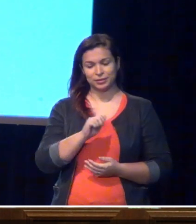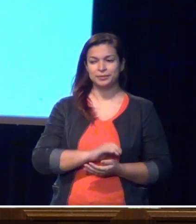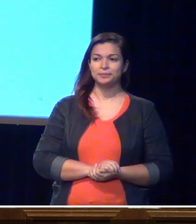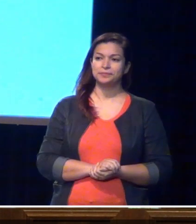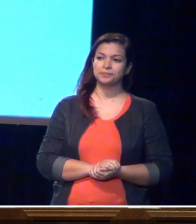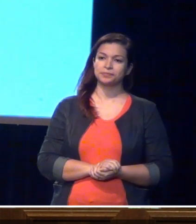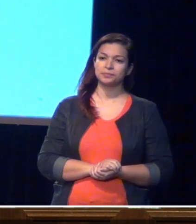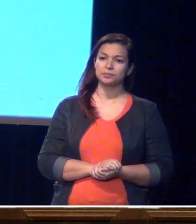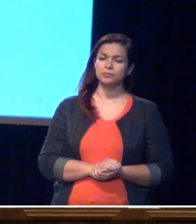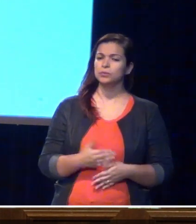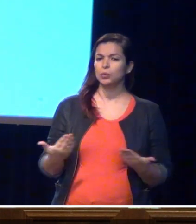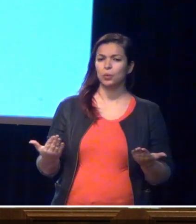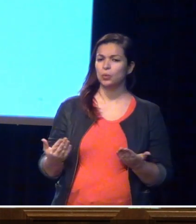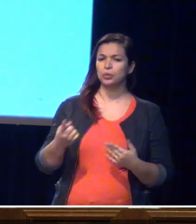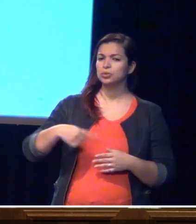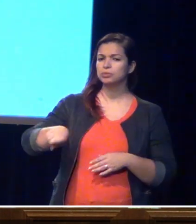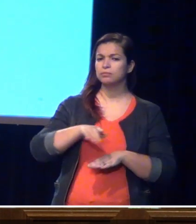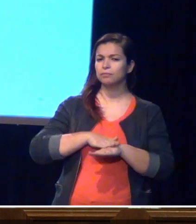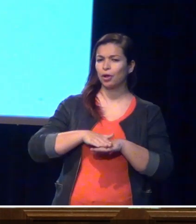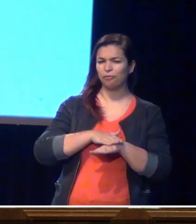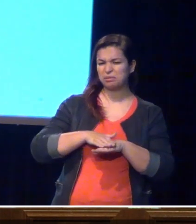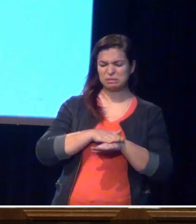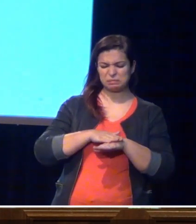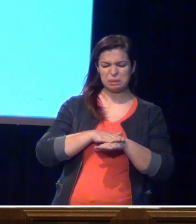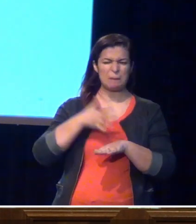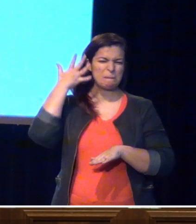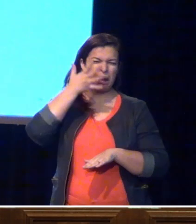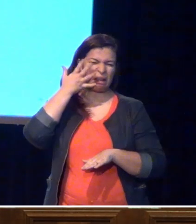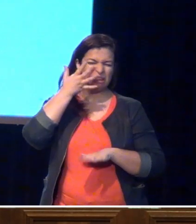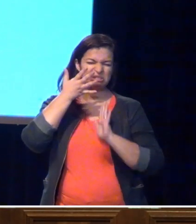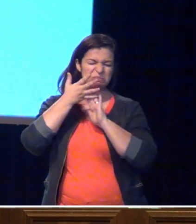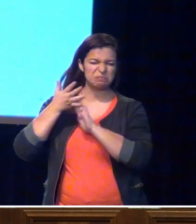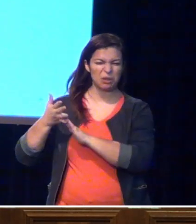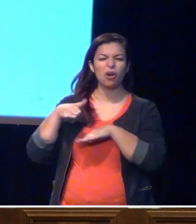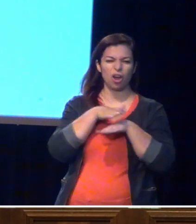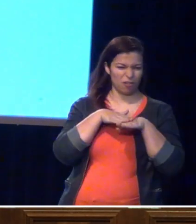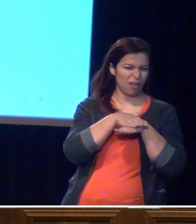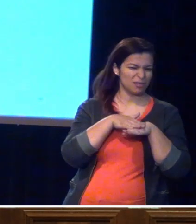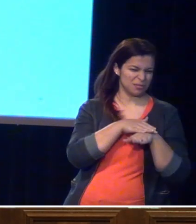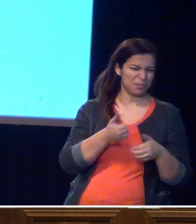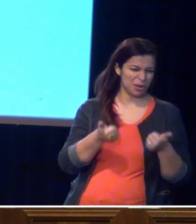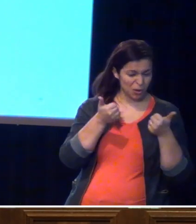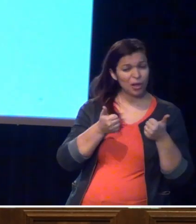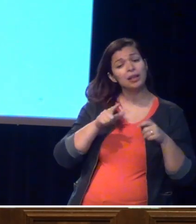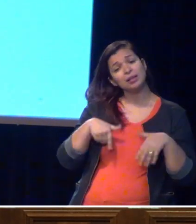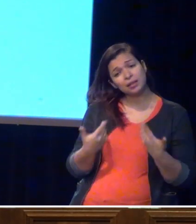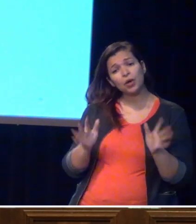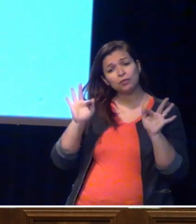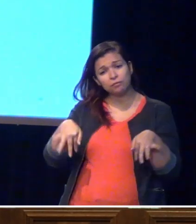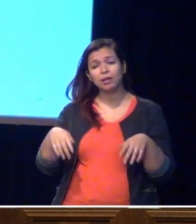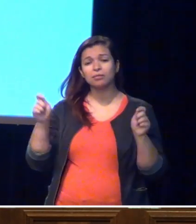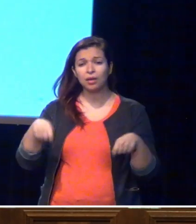Nossa conversa aqui hoje é mais do que uma palestra, é uma conversa. Eu acho que a gente, no final, pode fazer uma troca